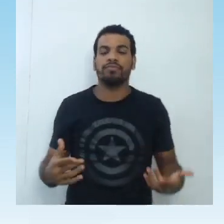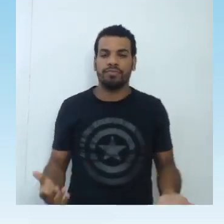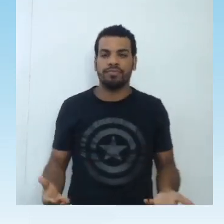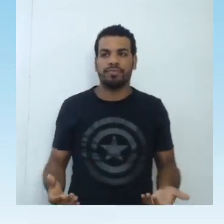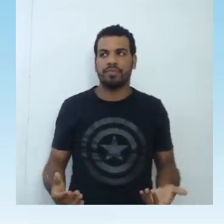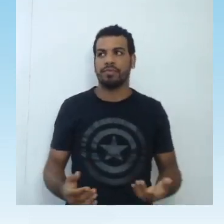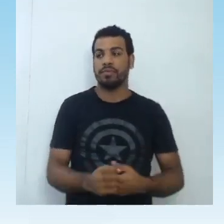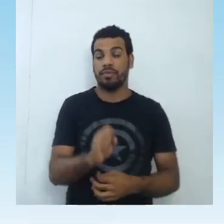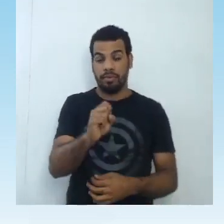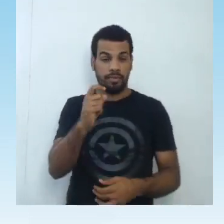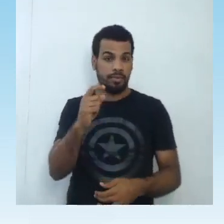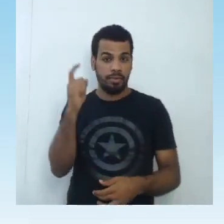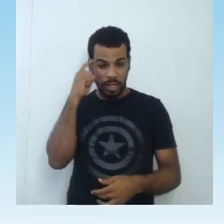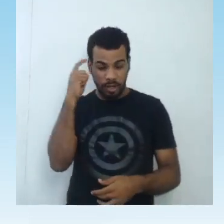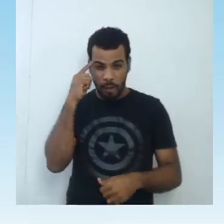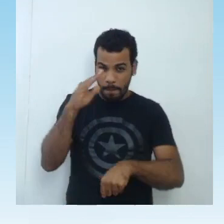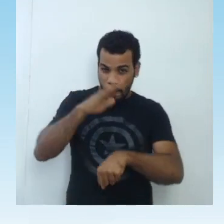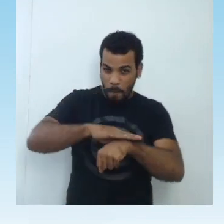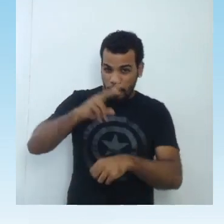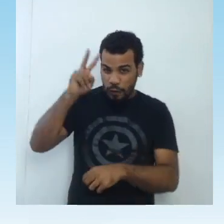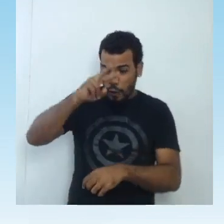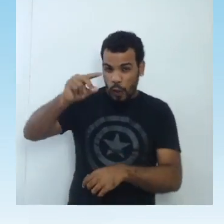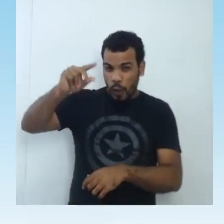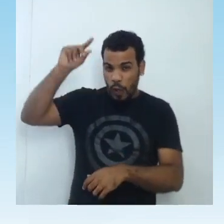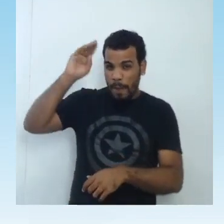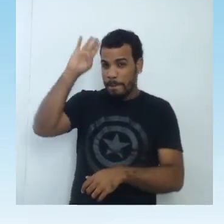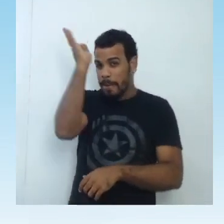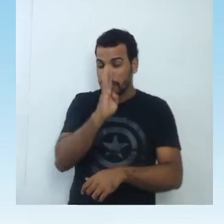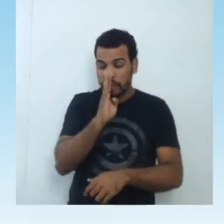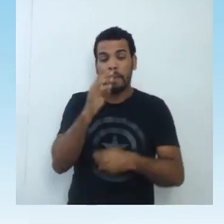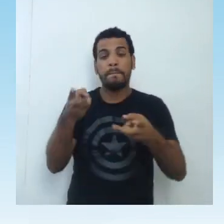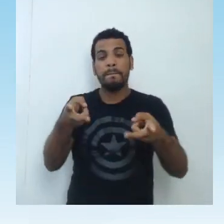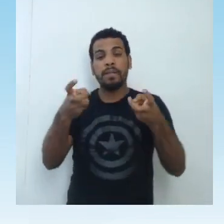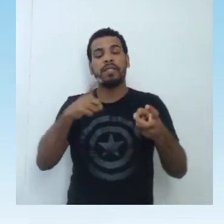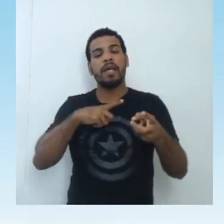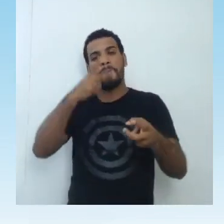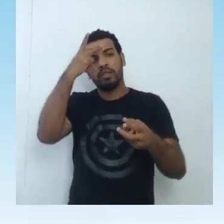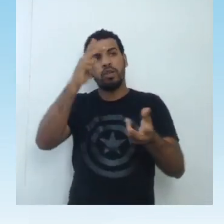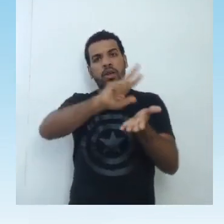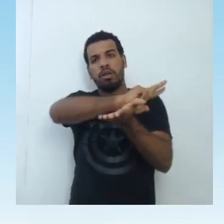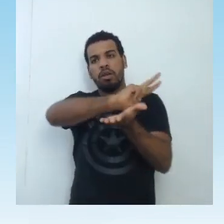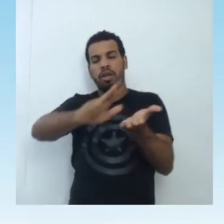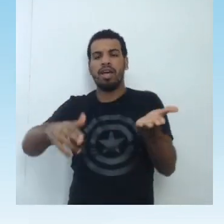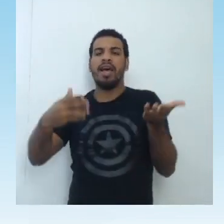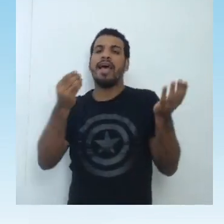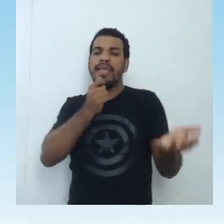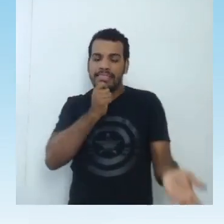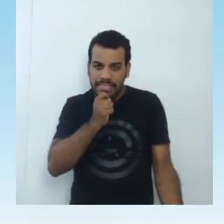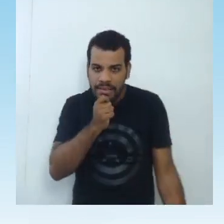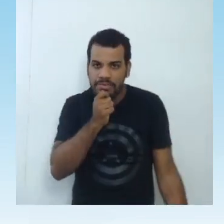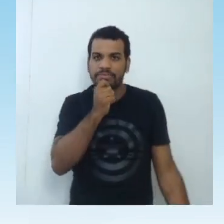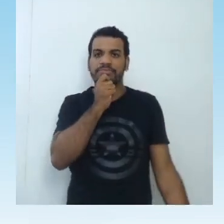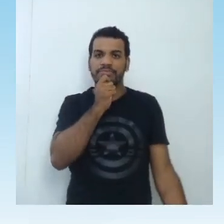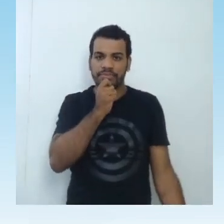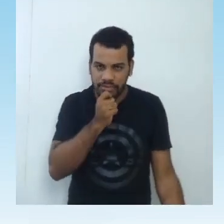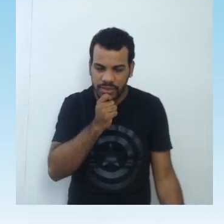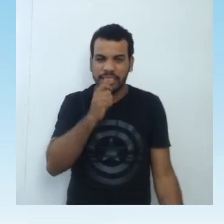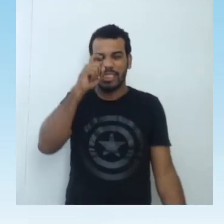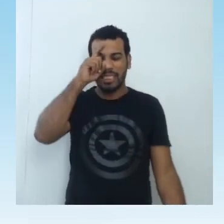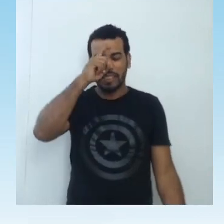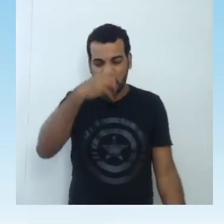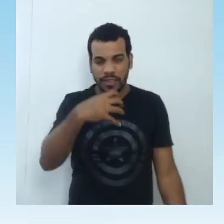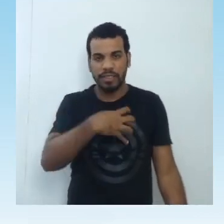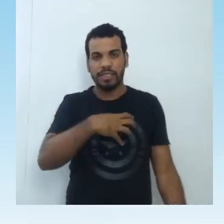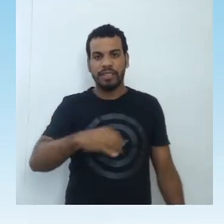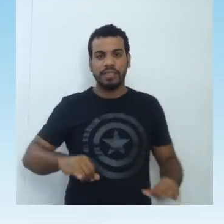Se a gente for pensar no momento histórico atual do Brasil, a gente vai perceber que tem pessoas aí que estão numa situação muito difícil. Por